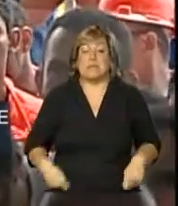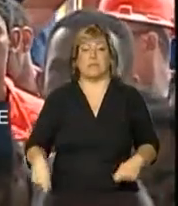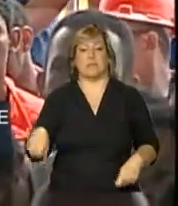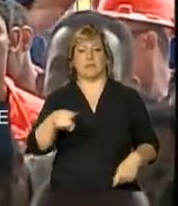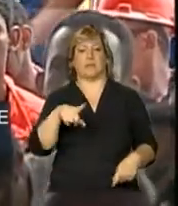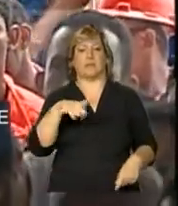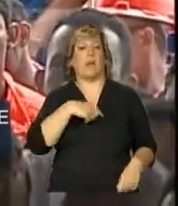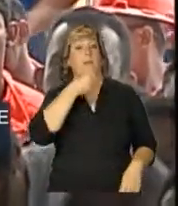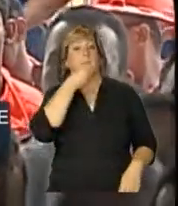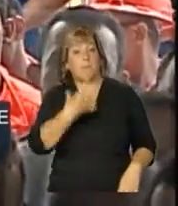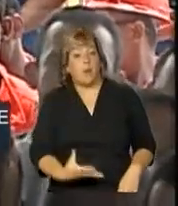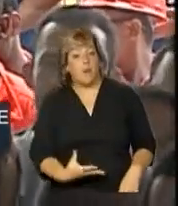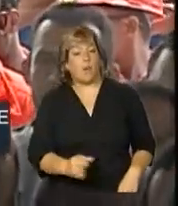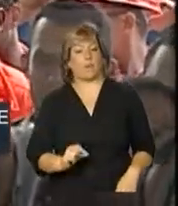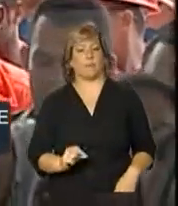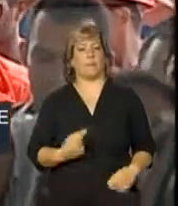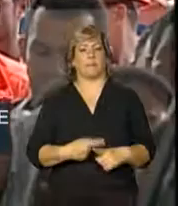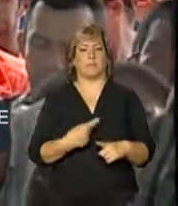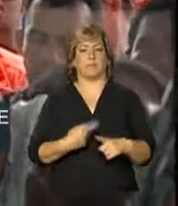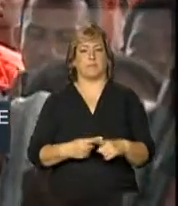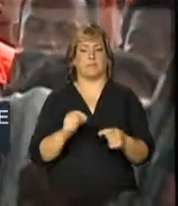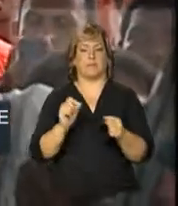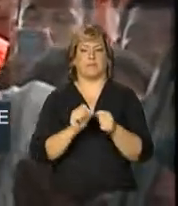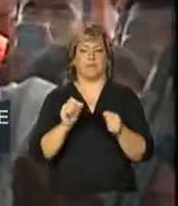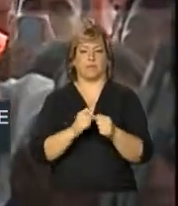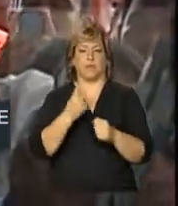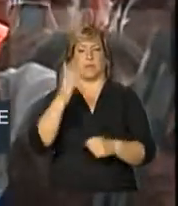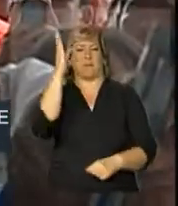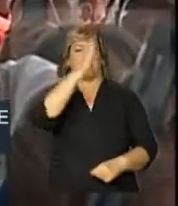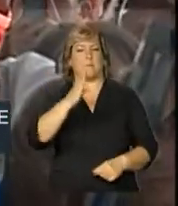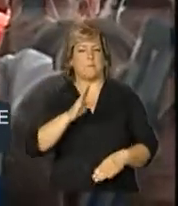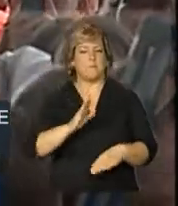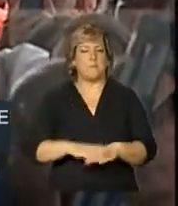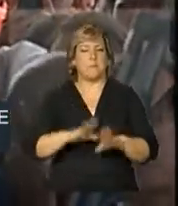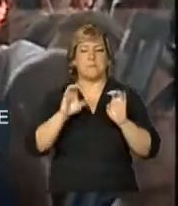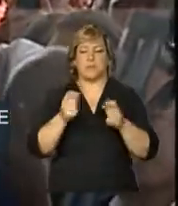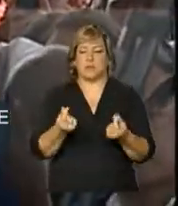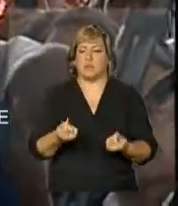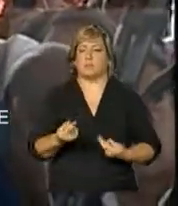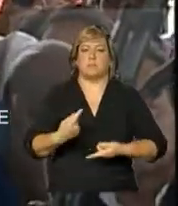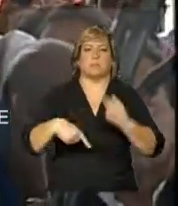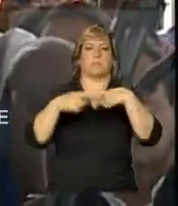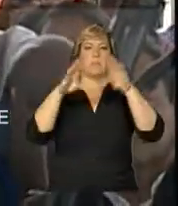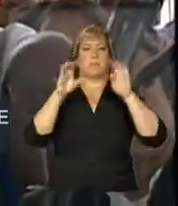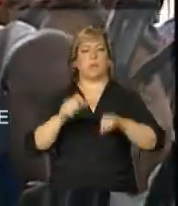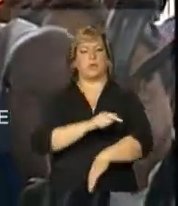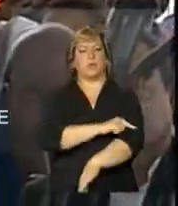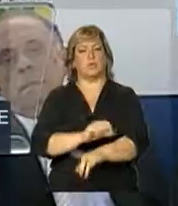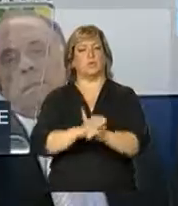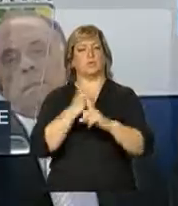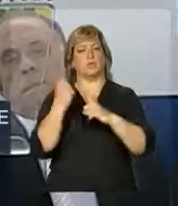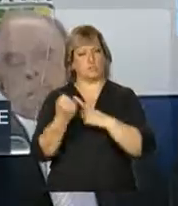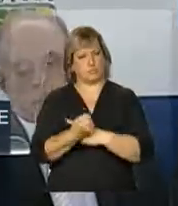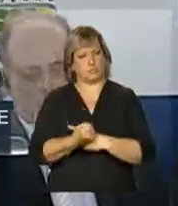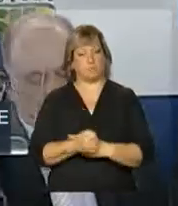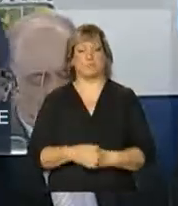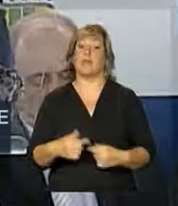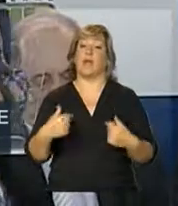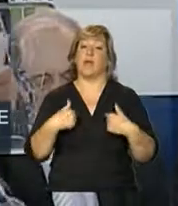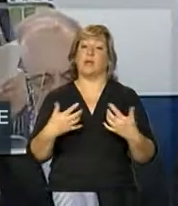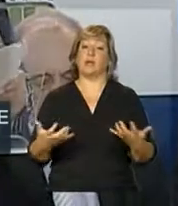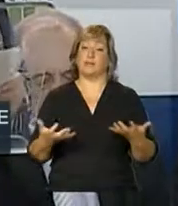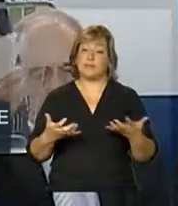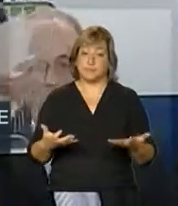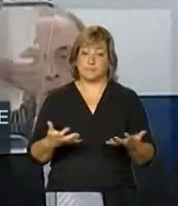para construir um Brasil mais rico e mais justo socialmente. E eu queria